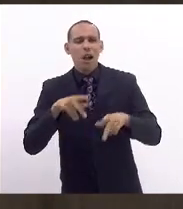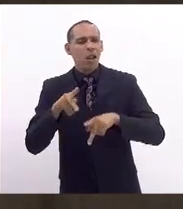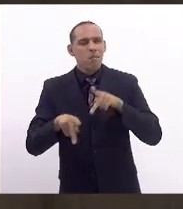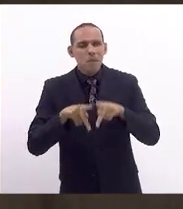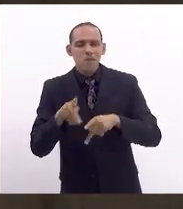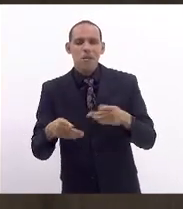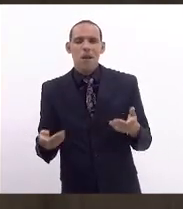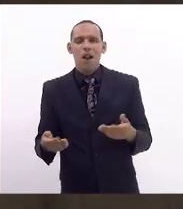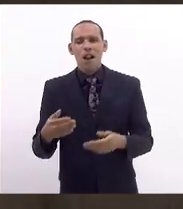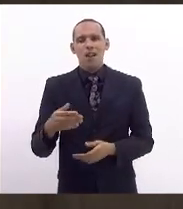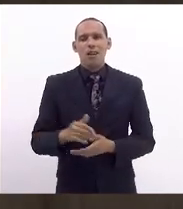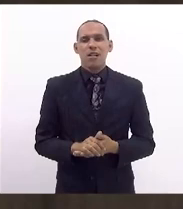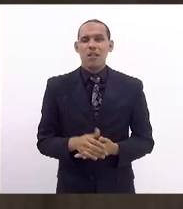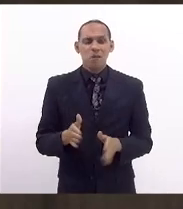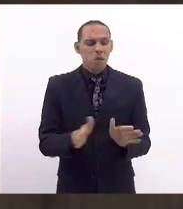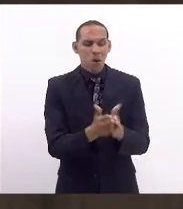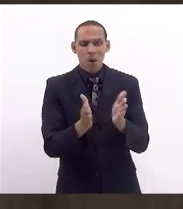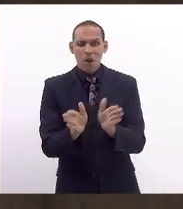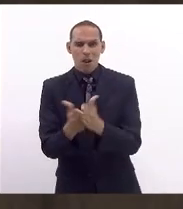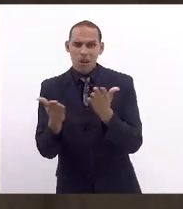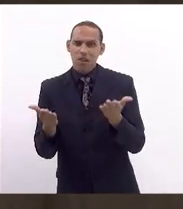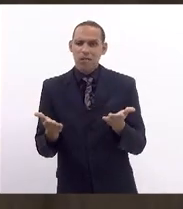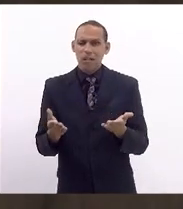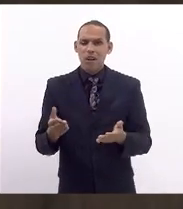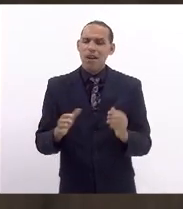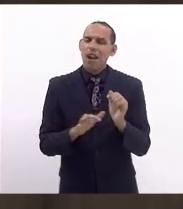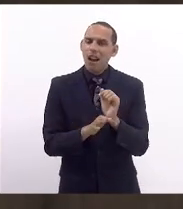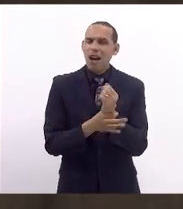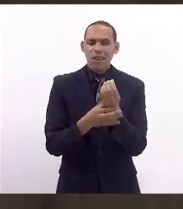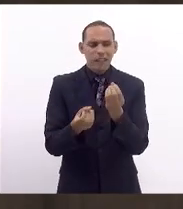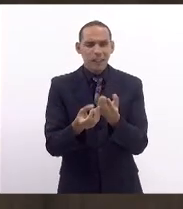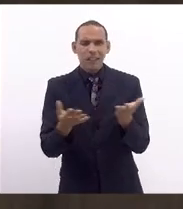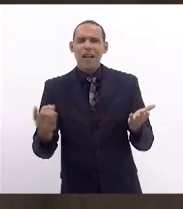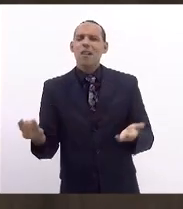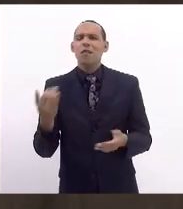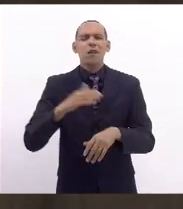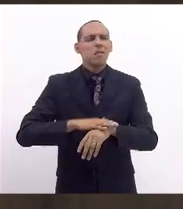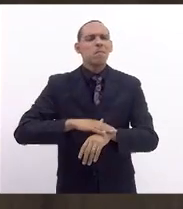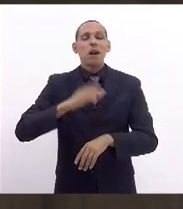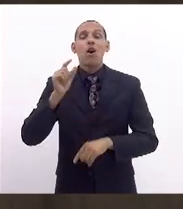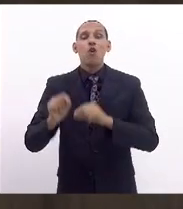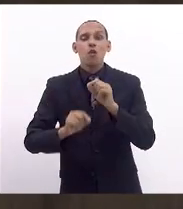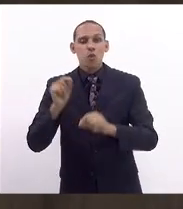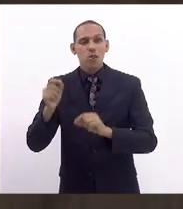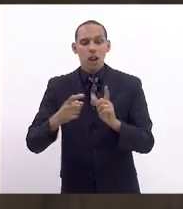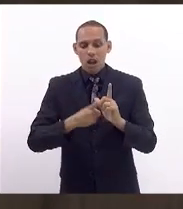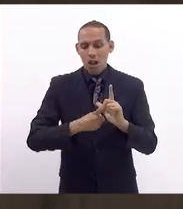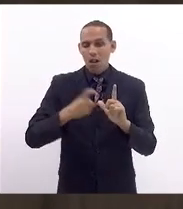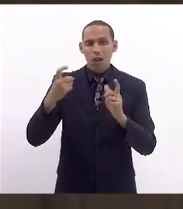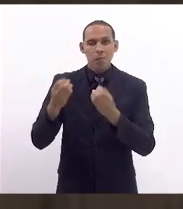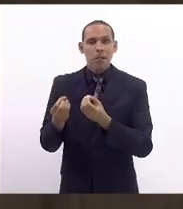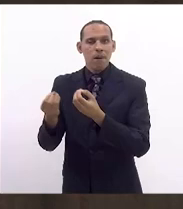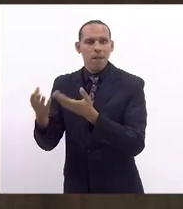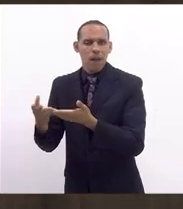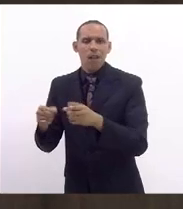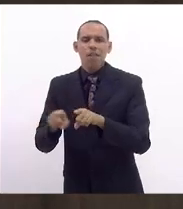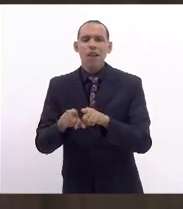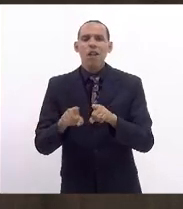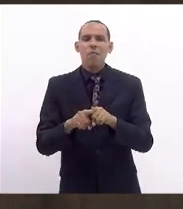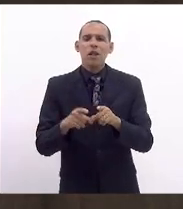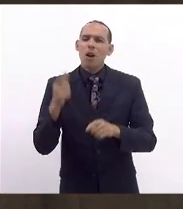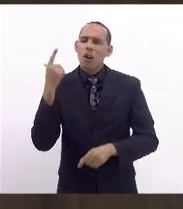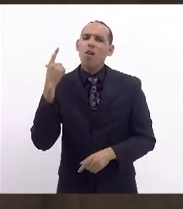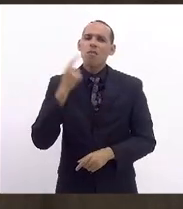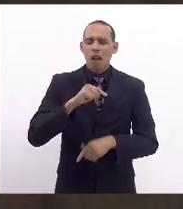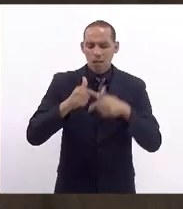mais empobrecidas é muito importante garantir o Maximo de autonomia e o máximo de condições